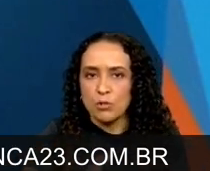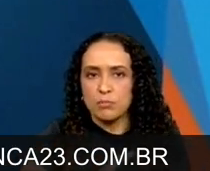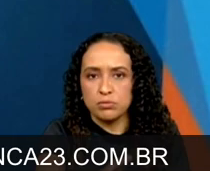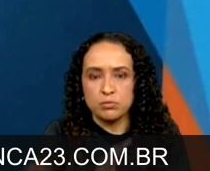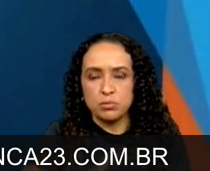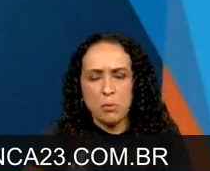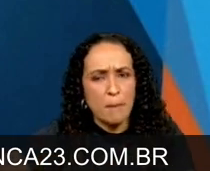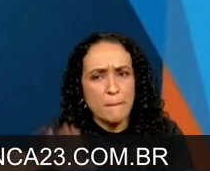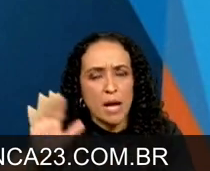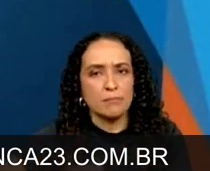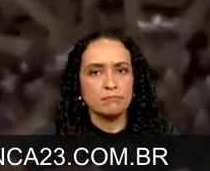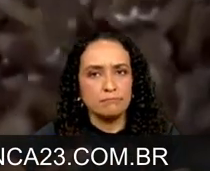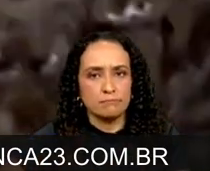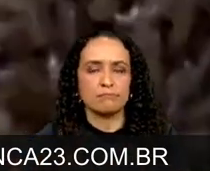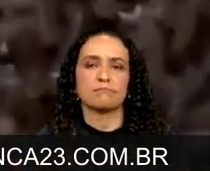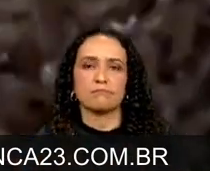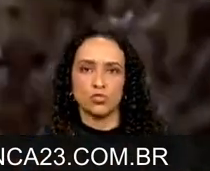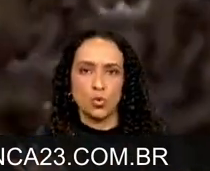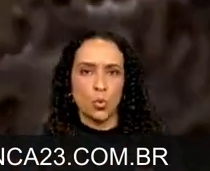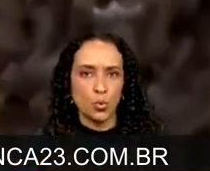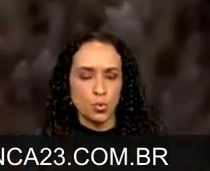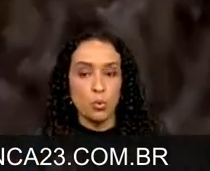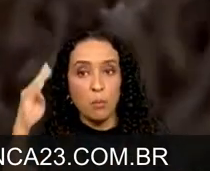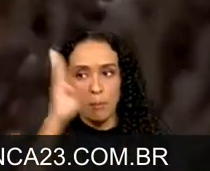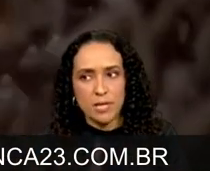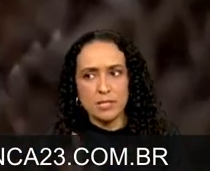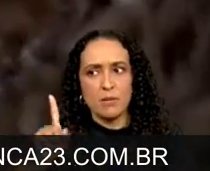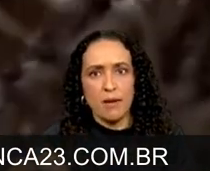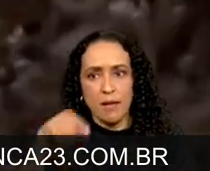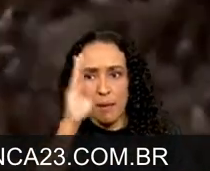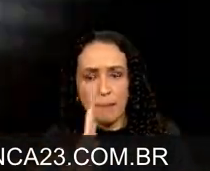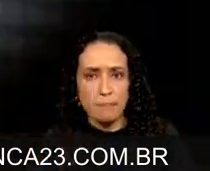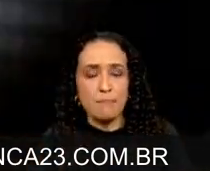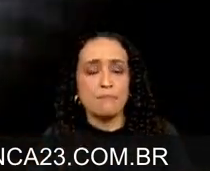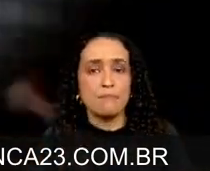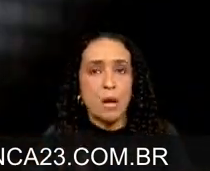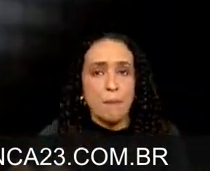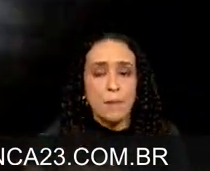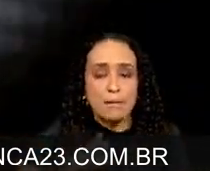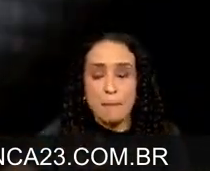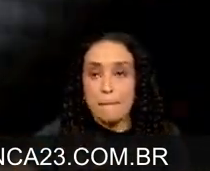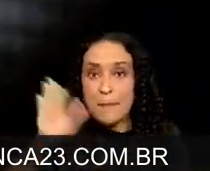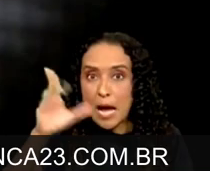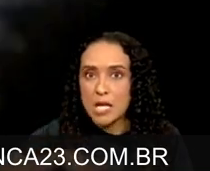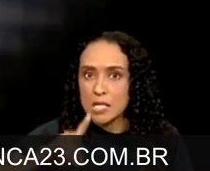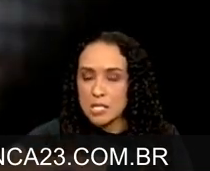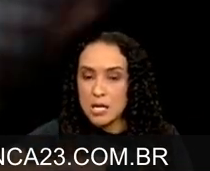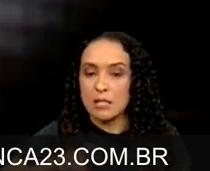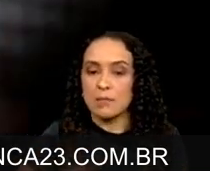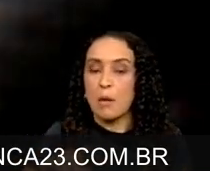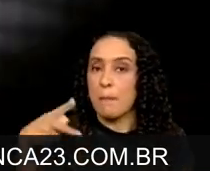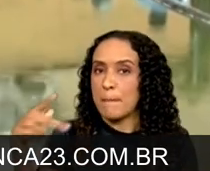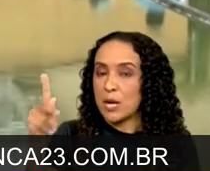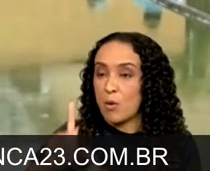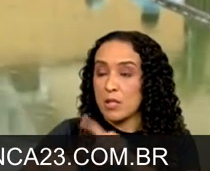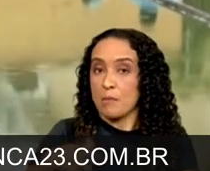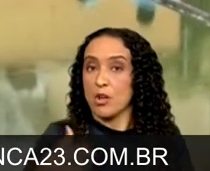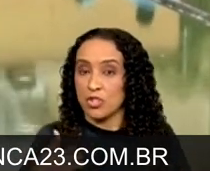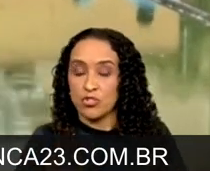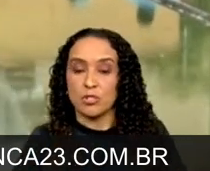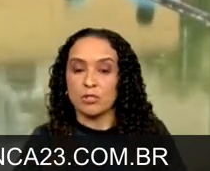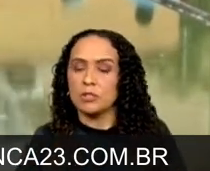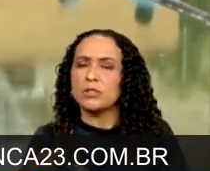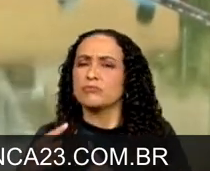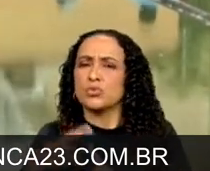de controle vetorial. O Brasil é o país com mais casos, seguido pelo Paraguai e Argentina. Entre